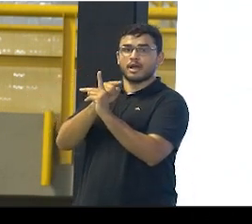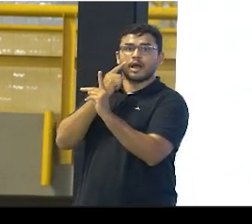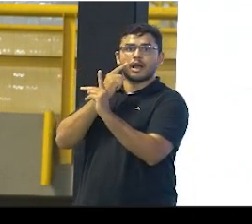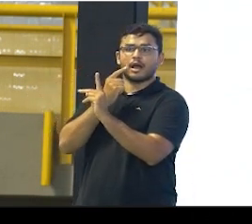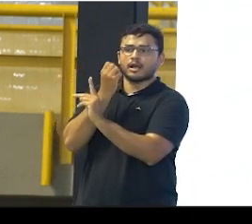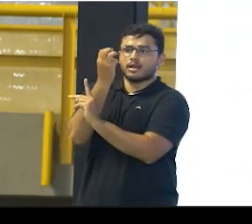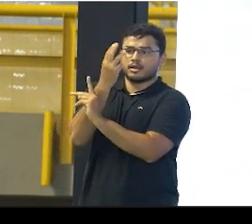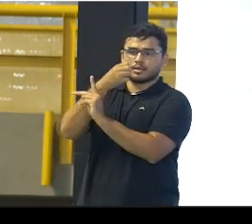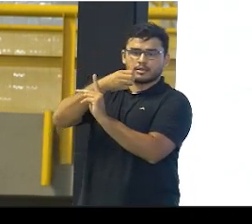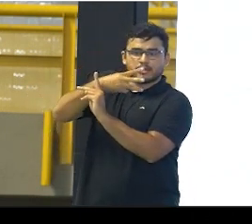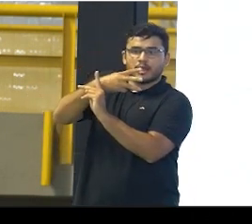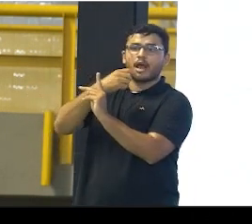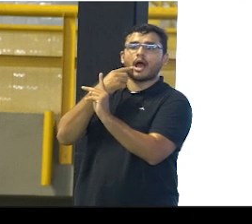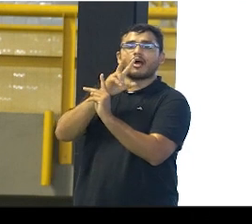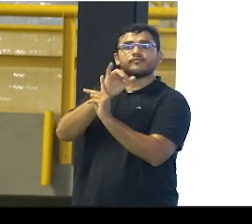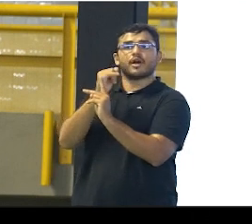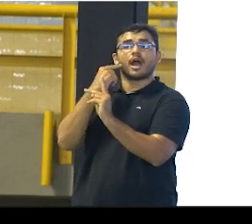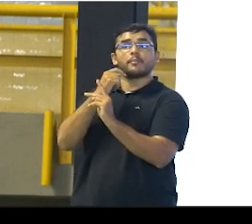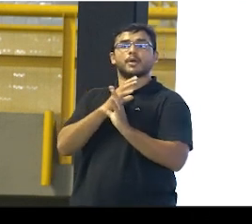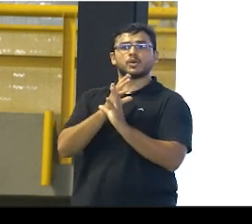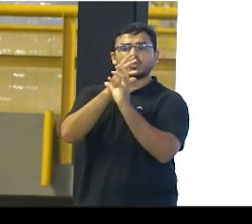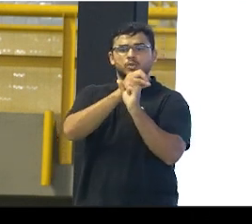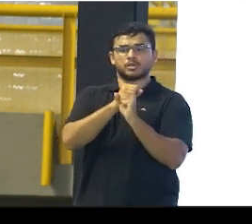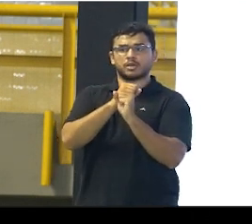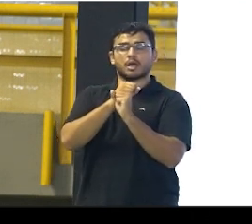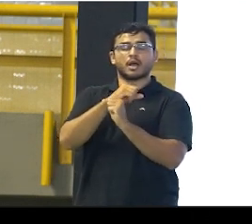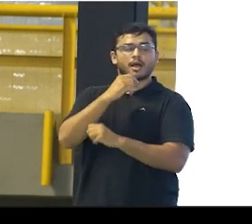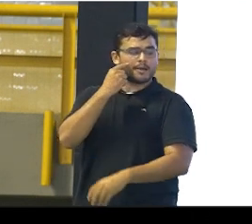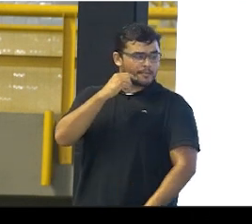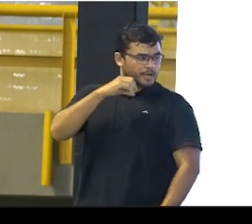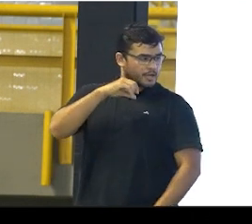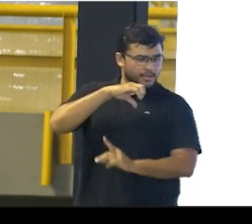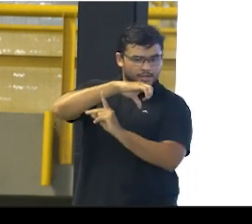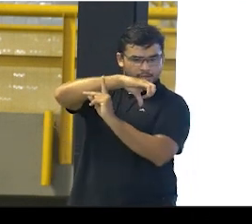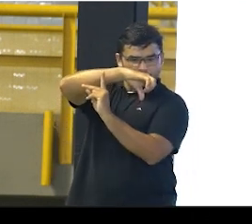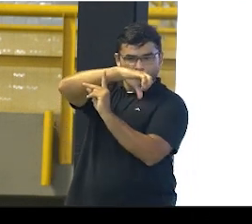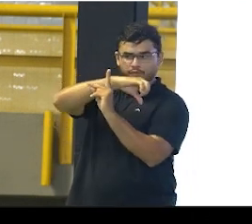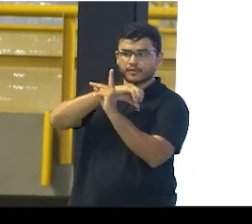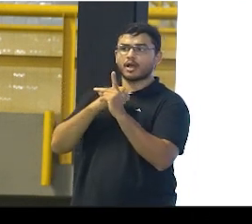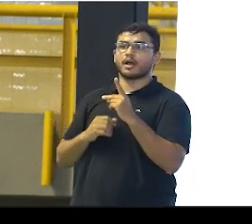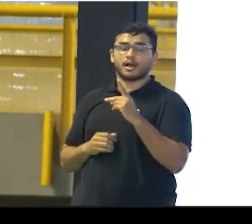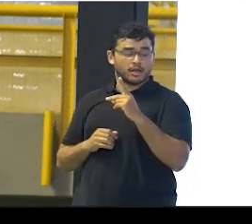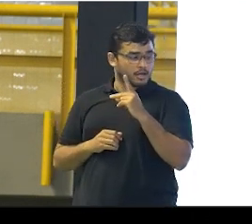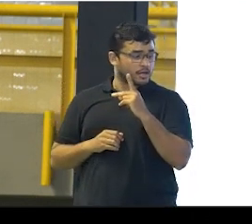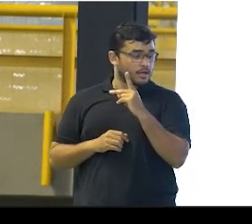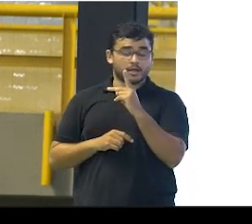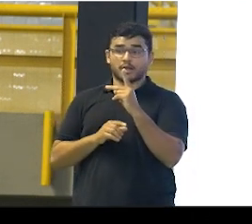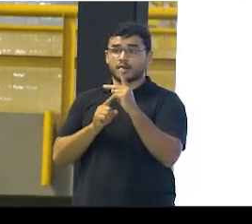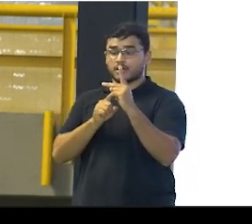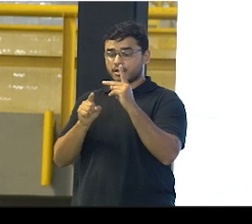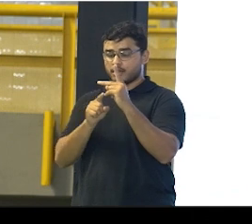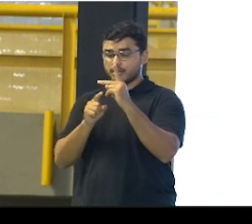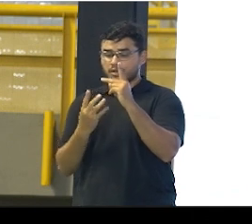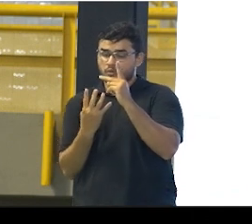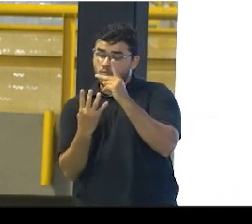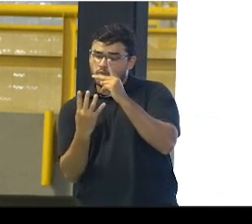cateto era 4. E quando ele construiu um cateto de lado 4, 4 ao quadrado dá